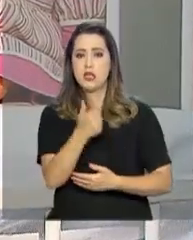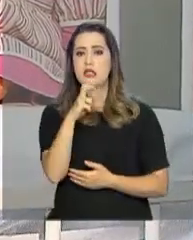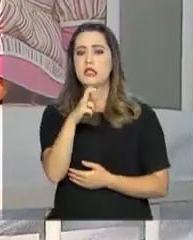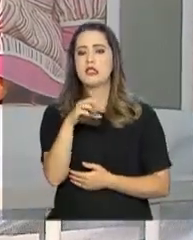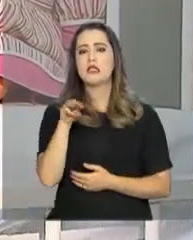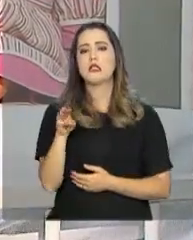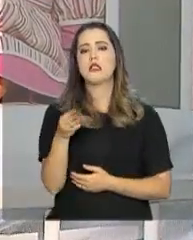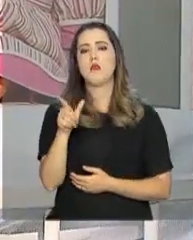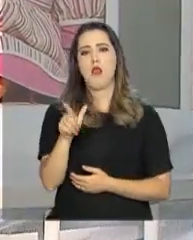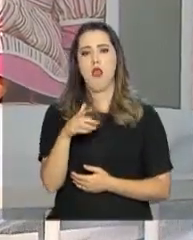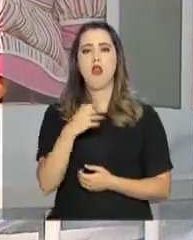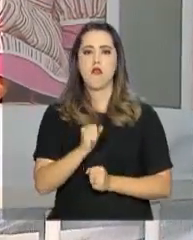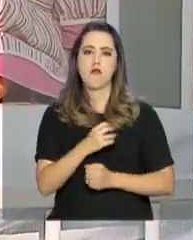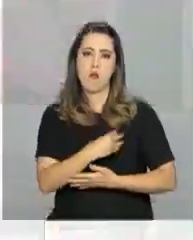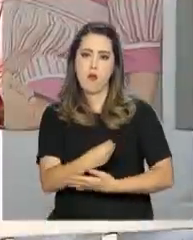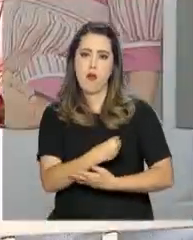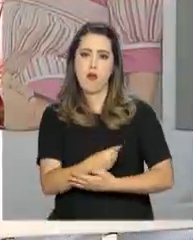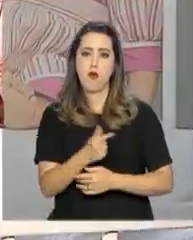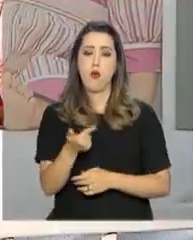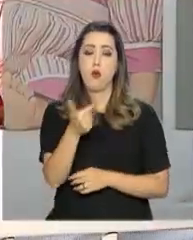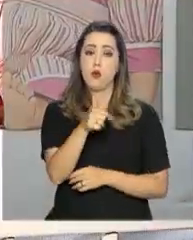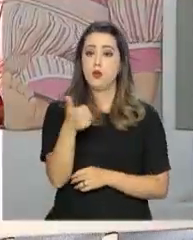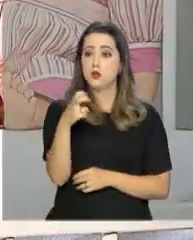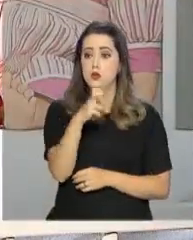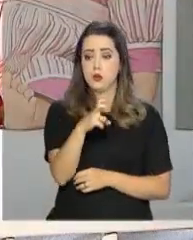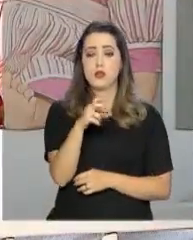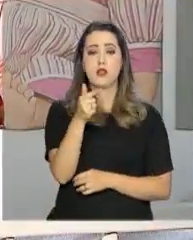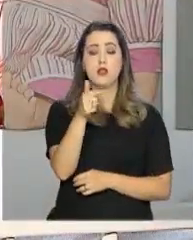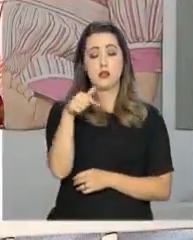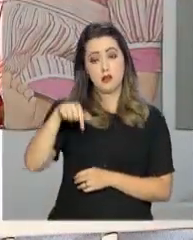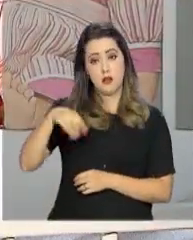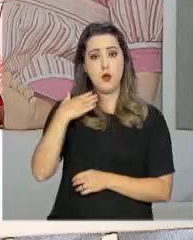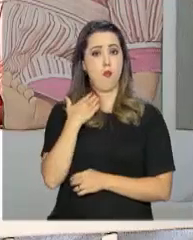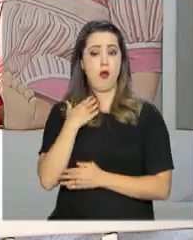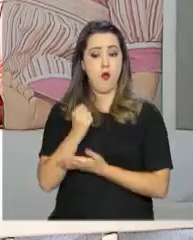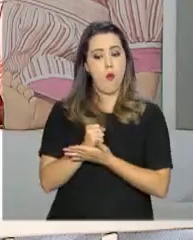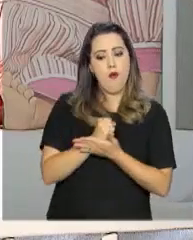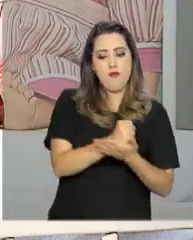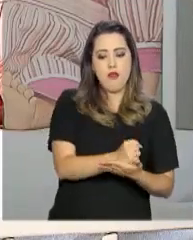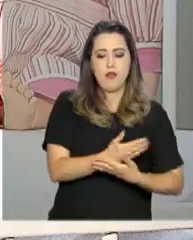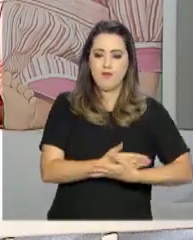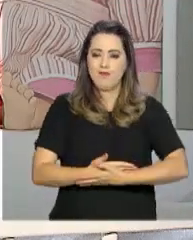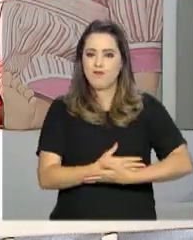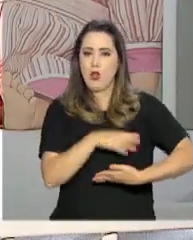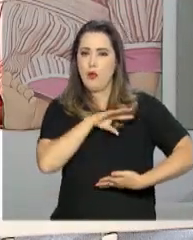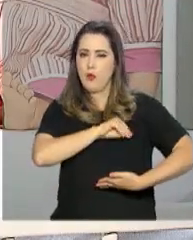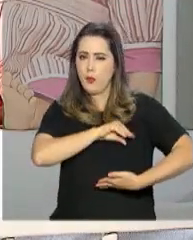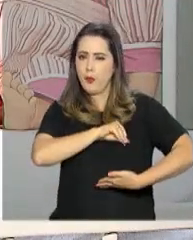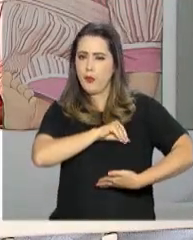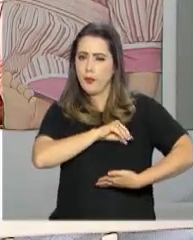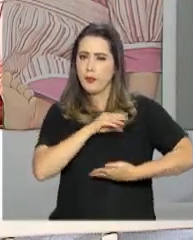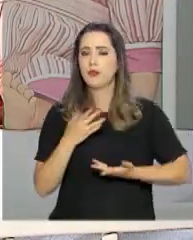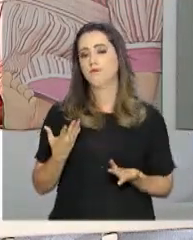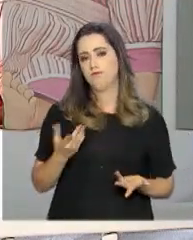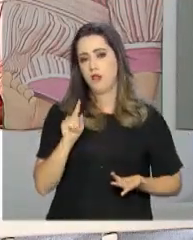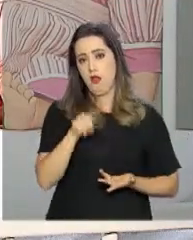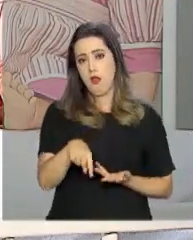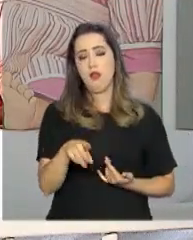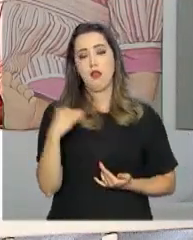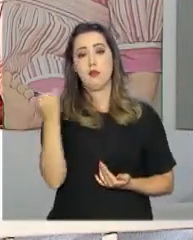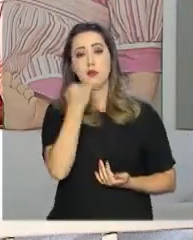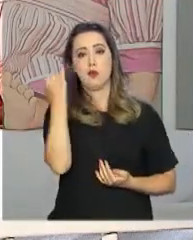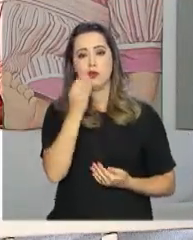o banco de leite que doa. É muito importante a doação, né, do leite, porque